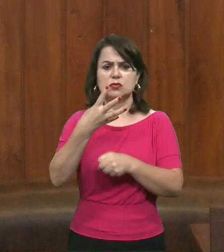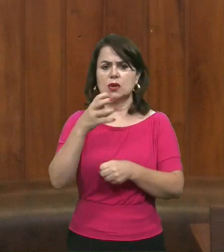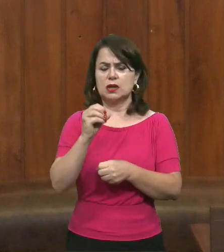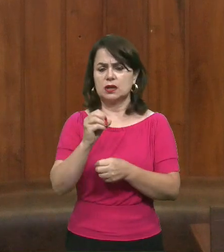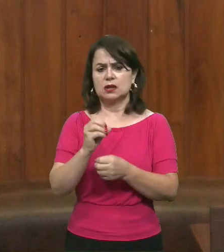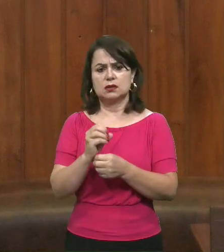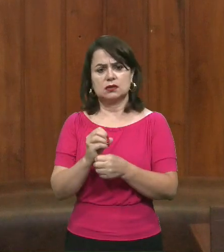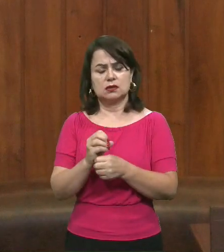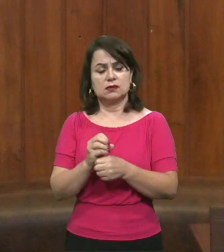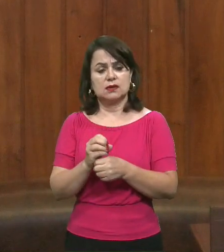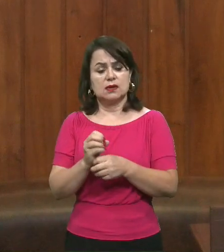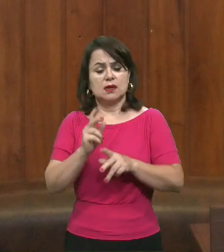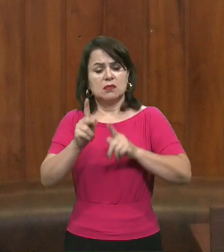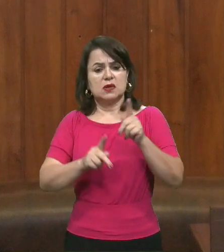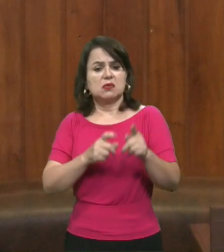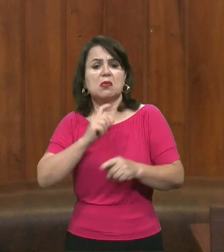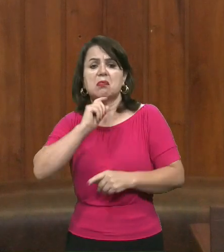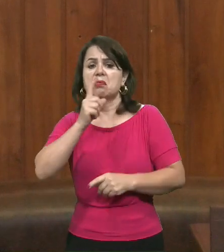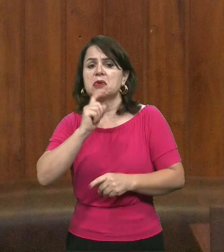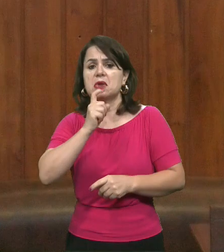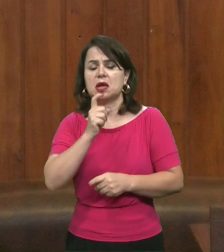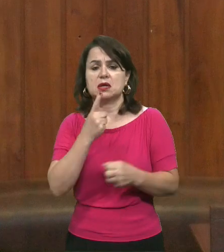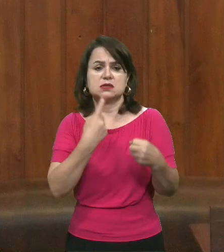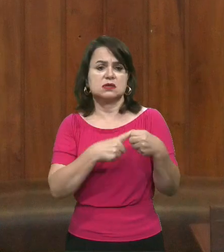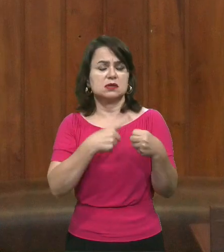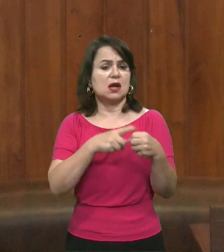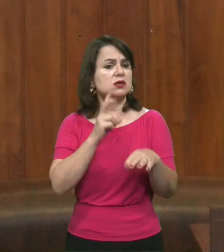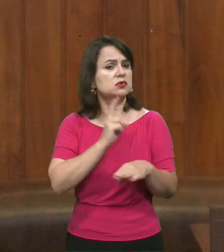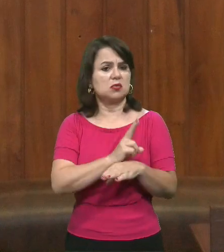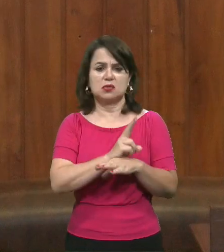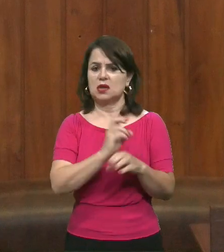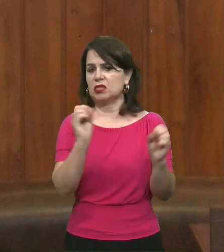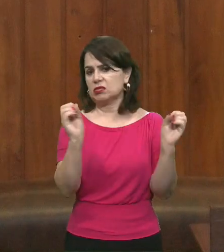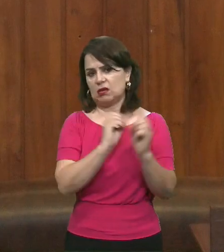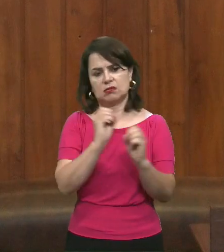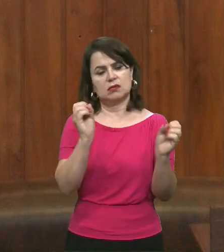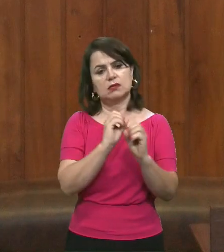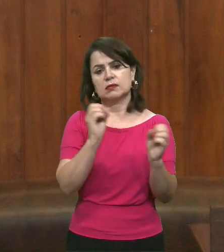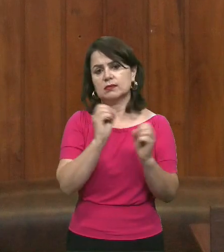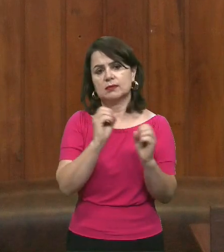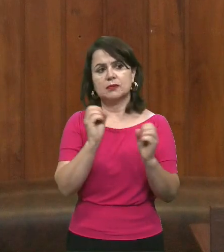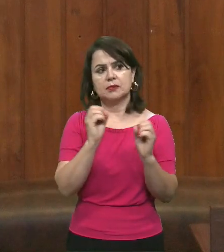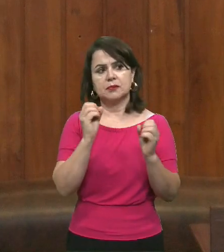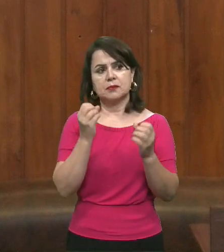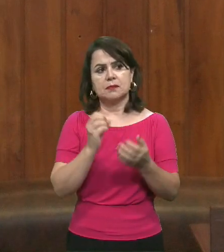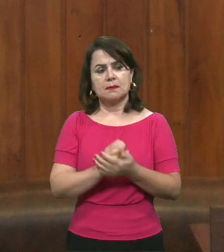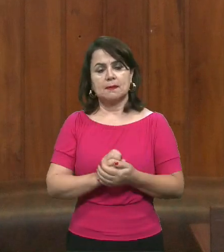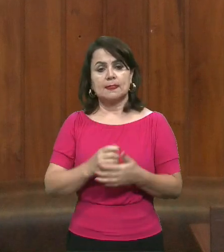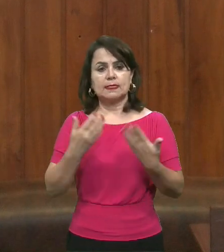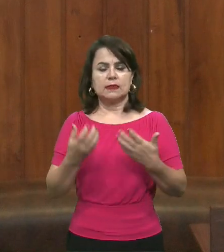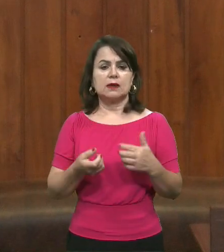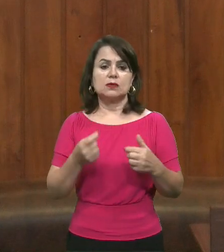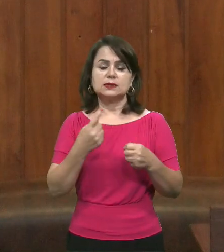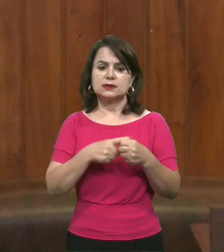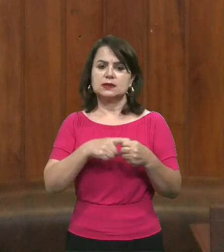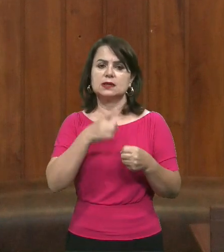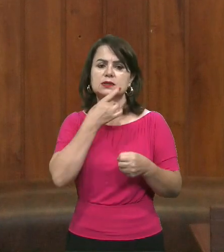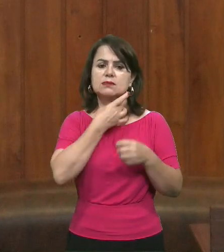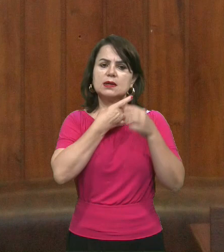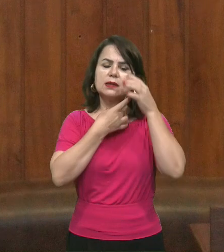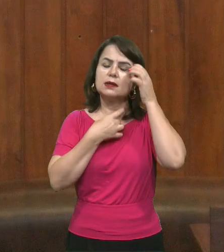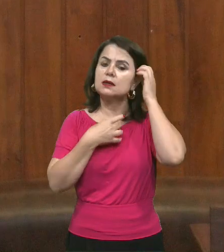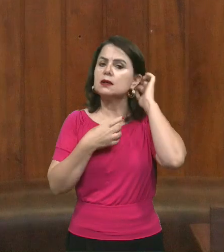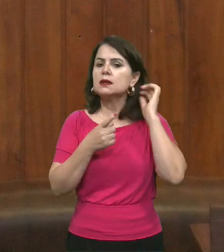vejo gestores, eu só vejo políticos aqui na nossa cidade. A dívida, quando o Daniel entrou, estava